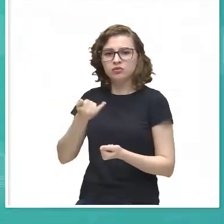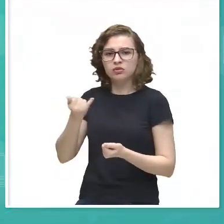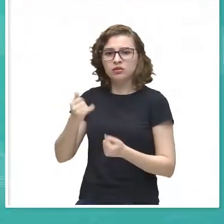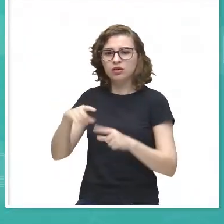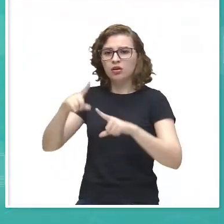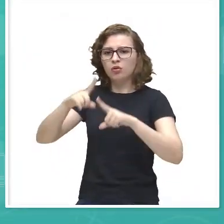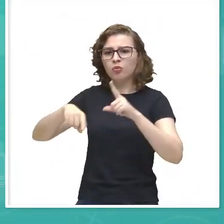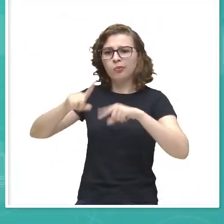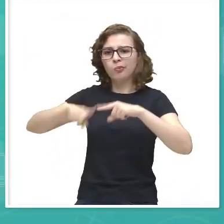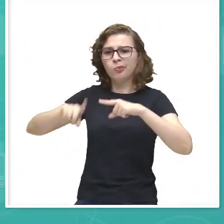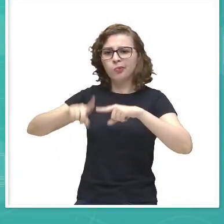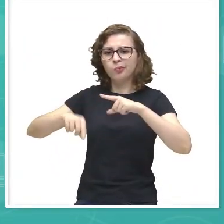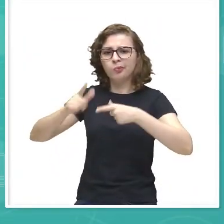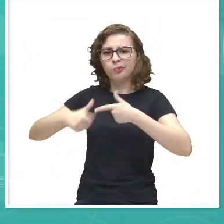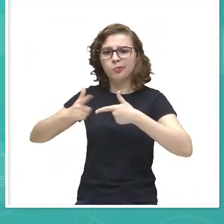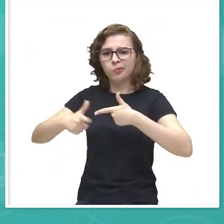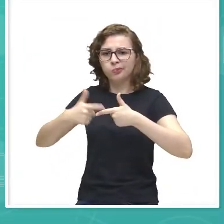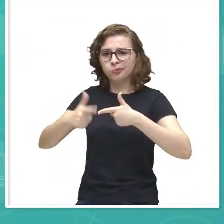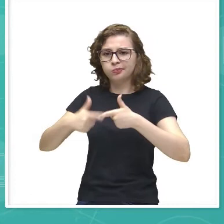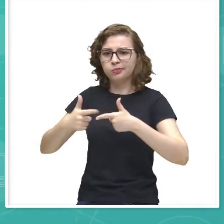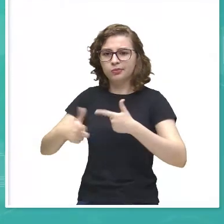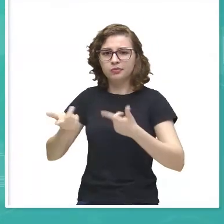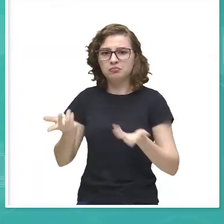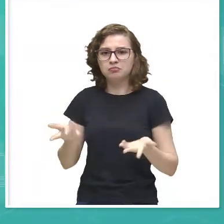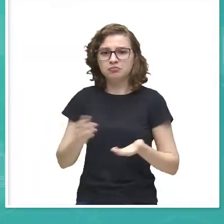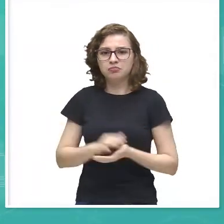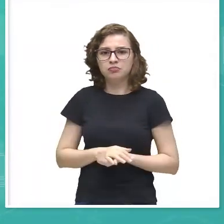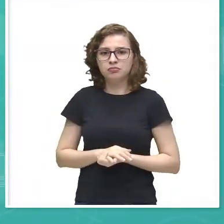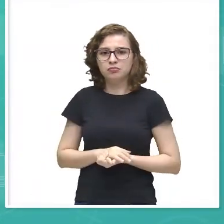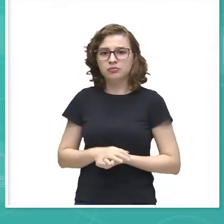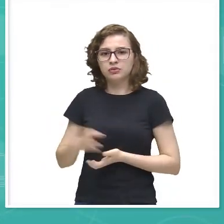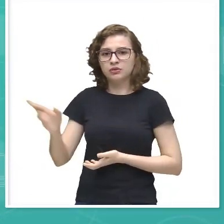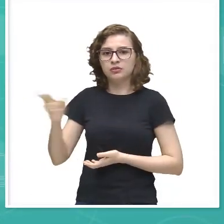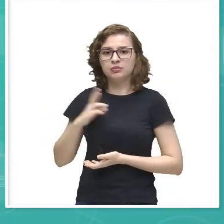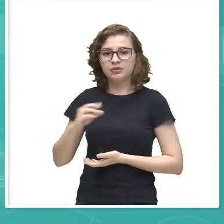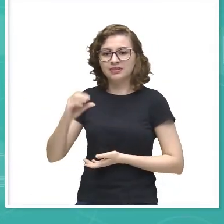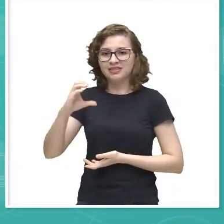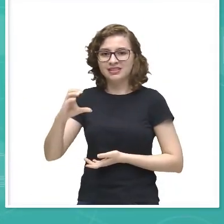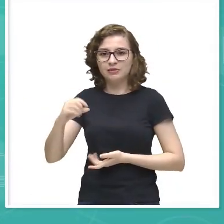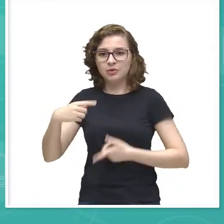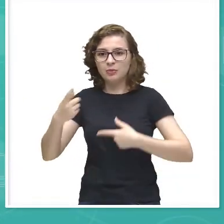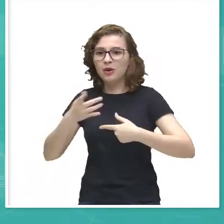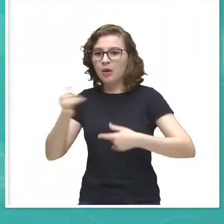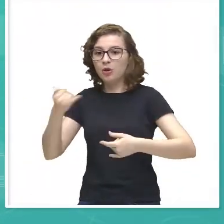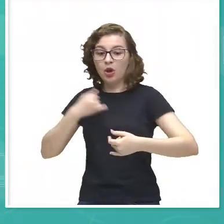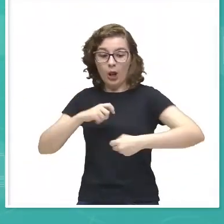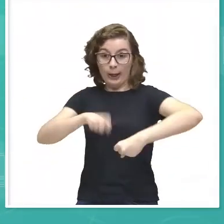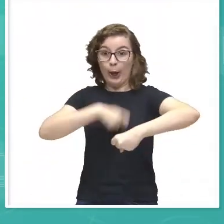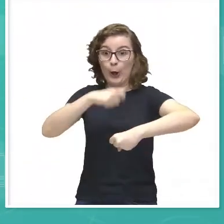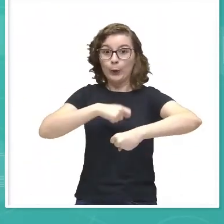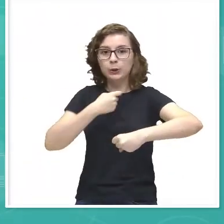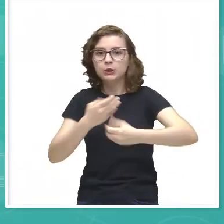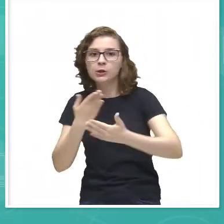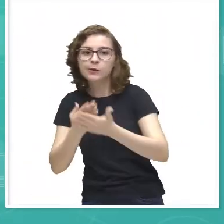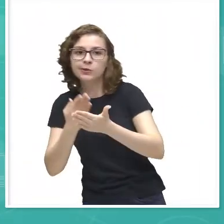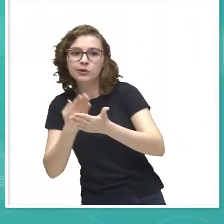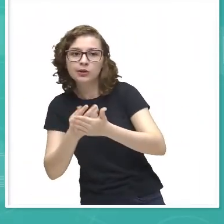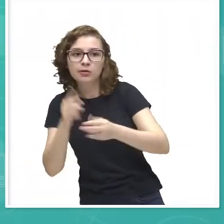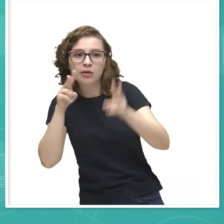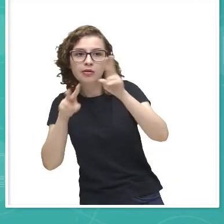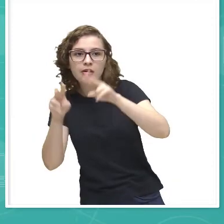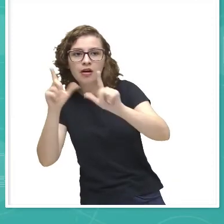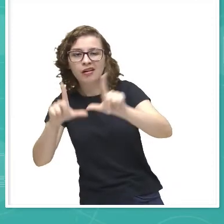que a questão 3 é a letra C. Keisen falou que tá fazendo arroz e assistindo aula. Isso que é assim que eu gosto, mano. A aluna tá